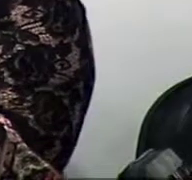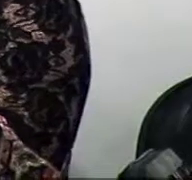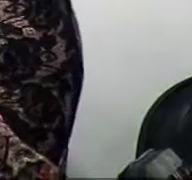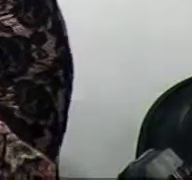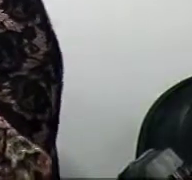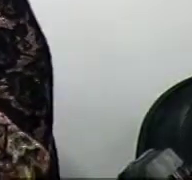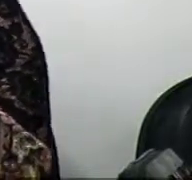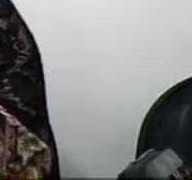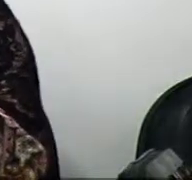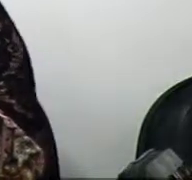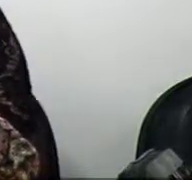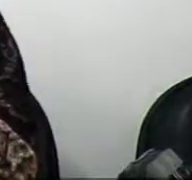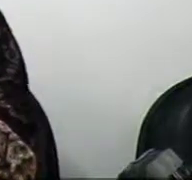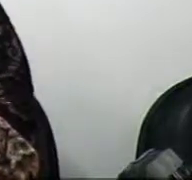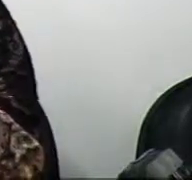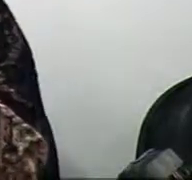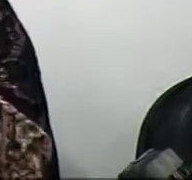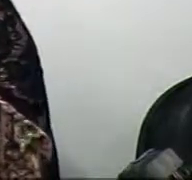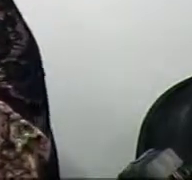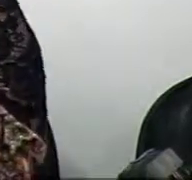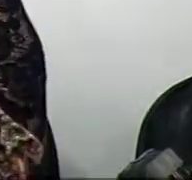Porque com isso,